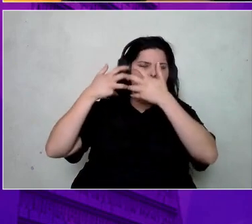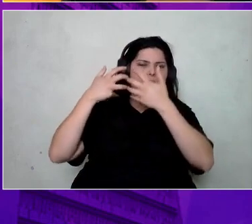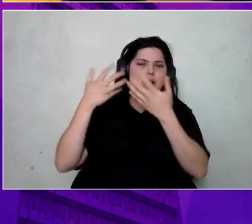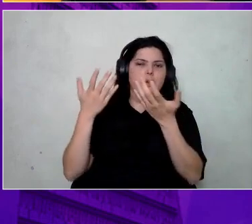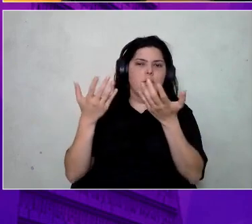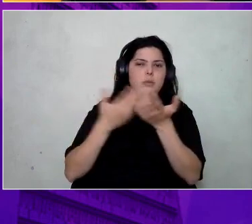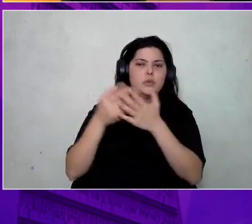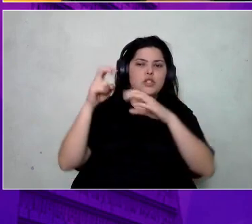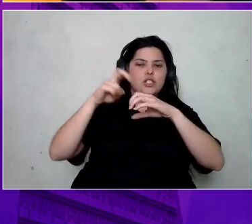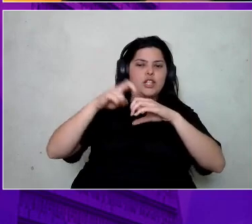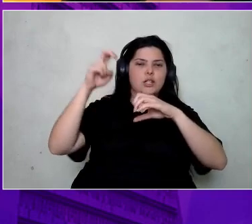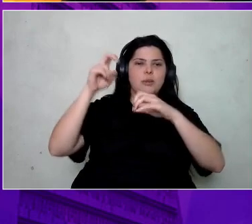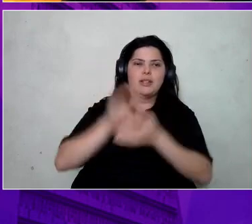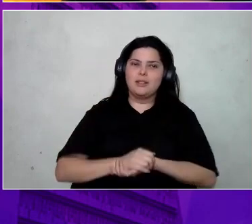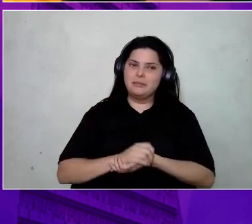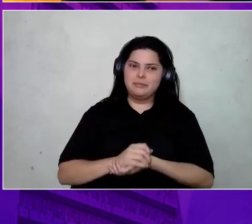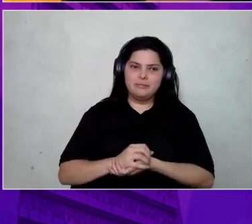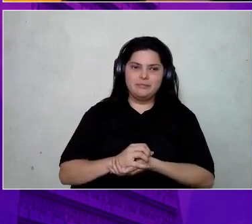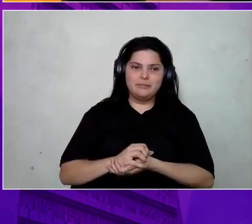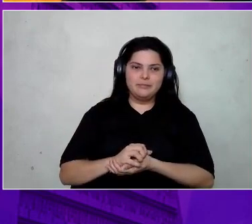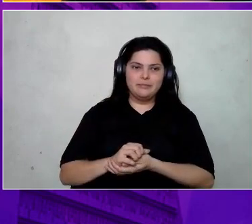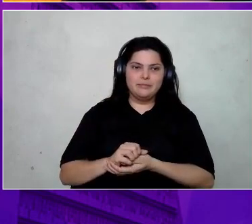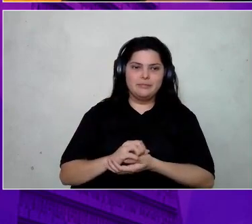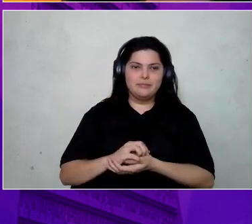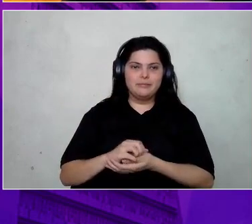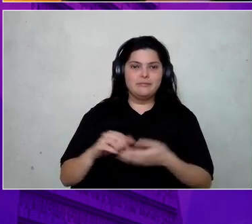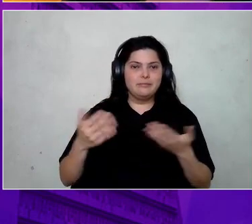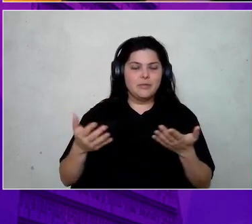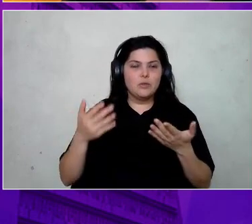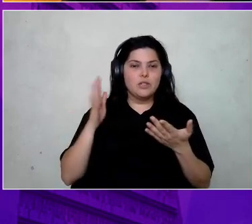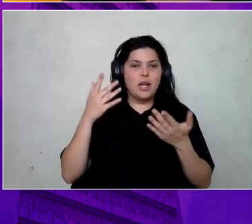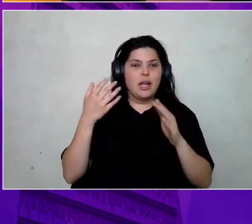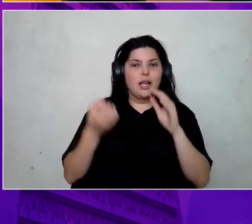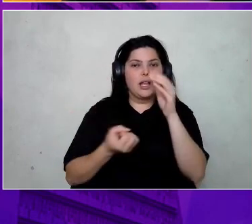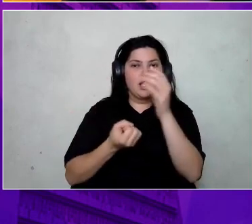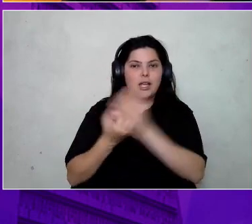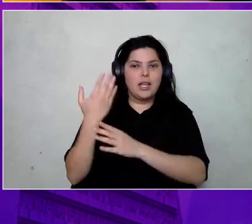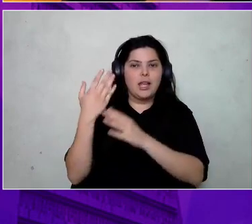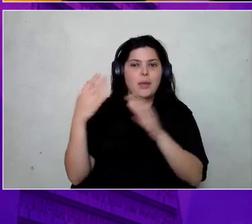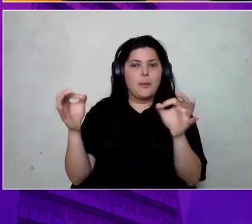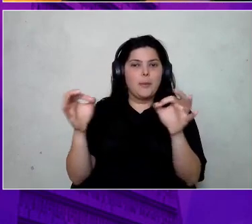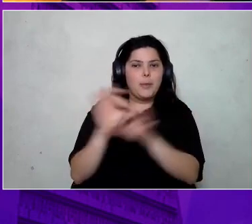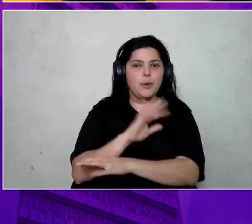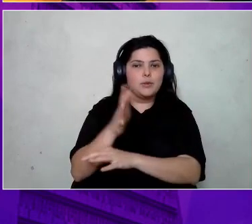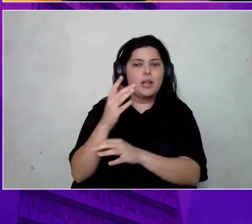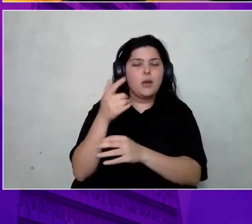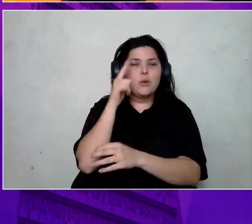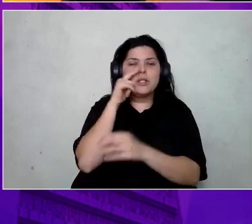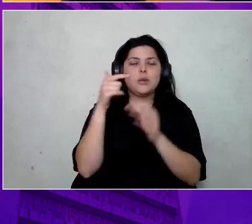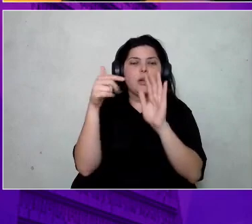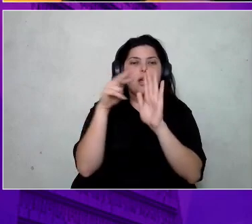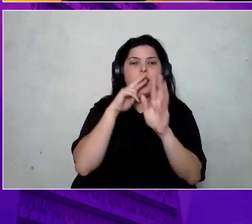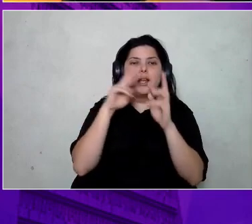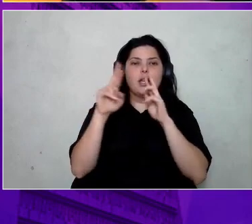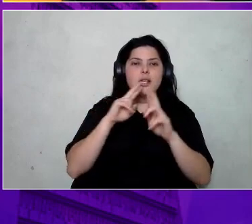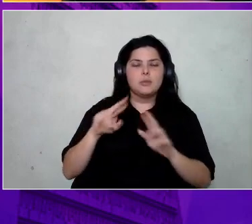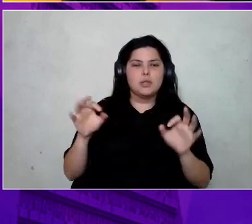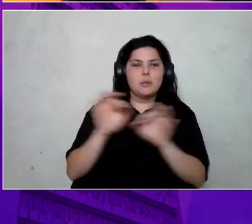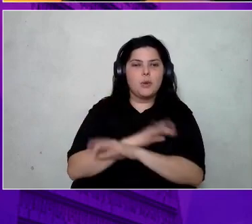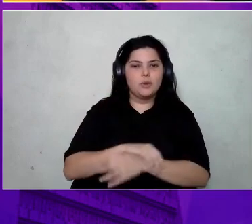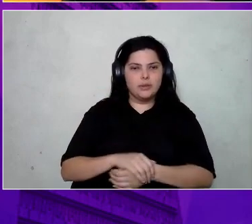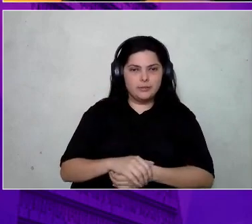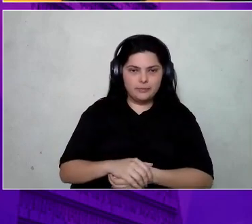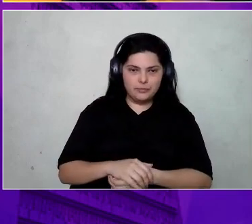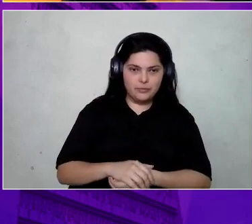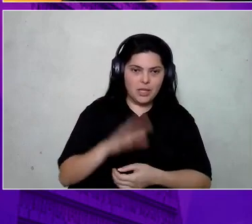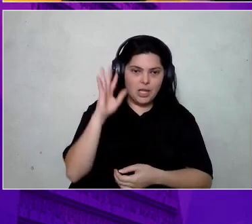GPT, eu, né, já criei um monte de prompt e eu consigo ter todas as respostas. Aqui tá, né, a resolução ficou um pouco